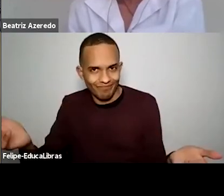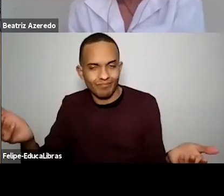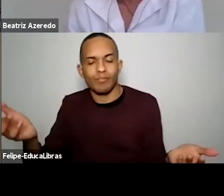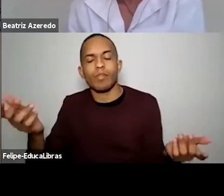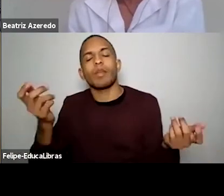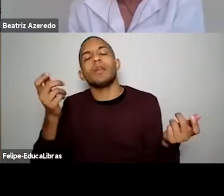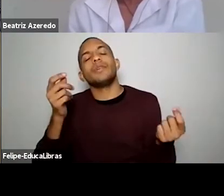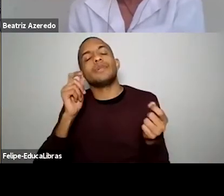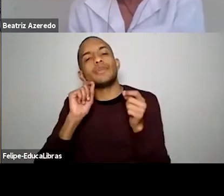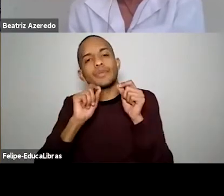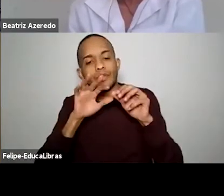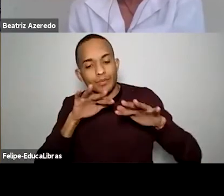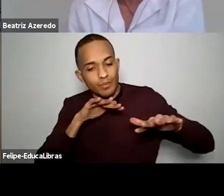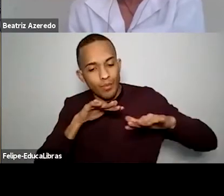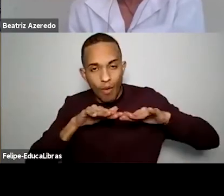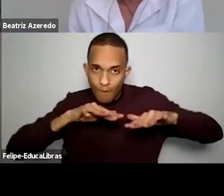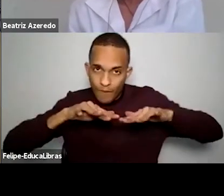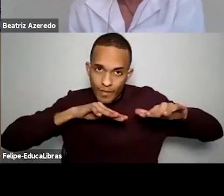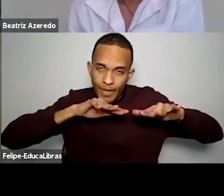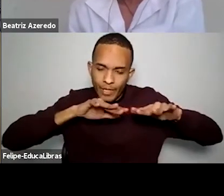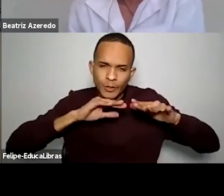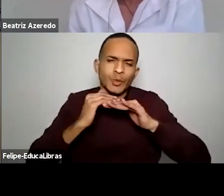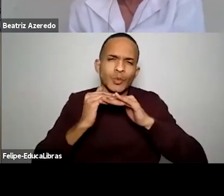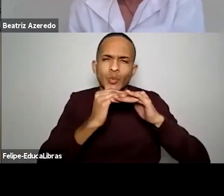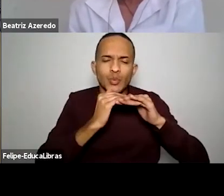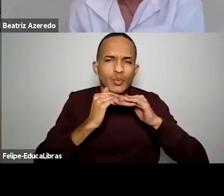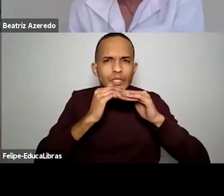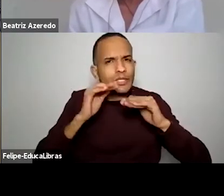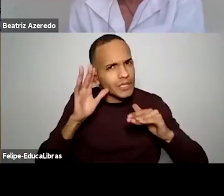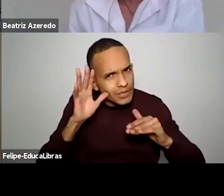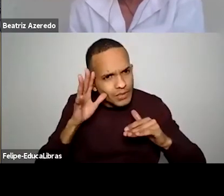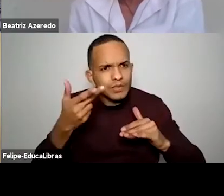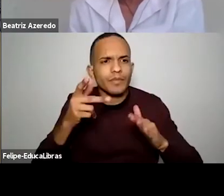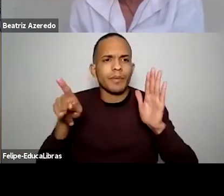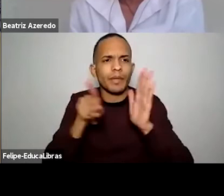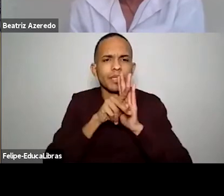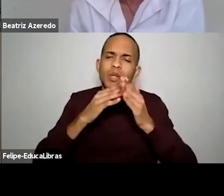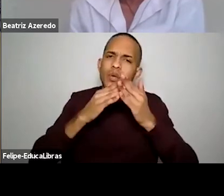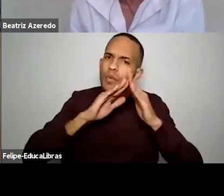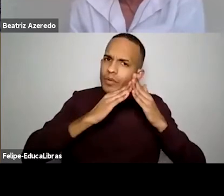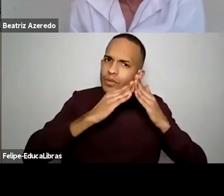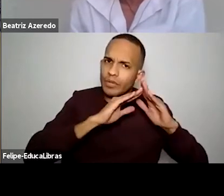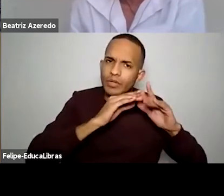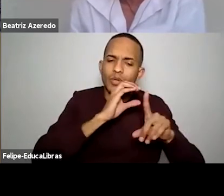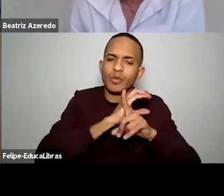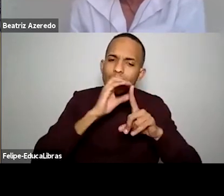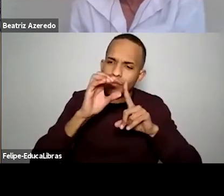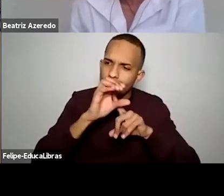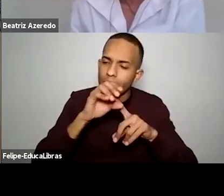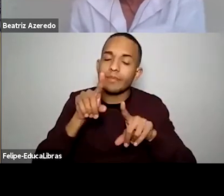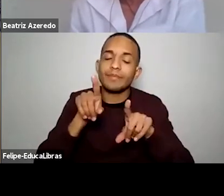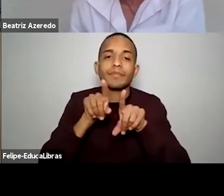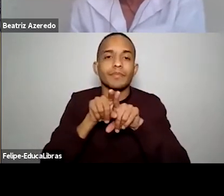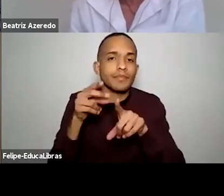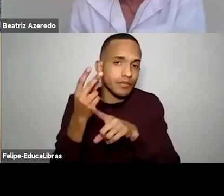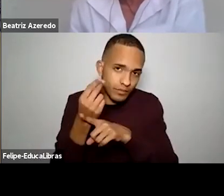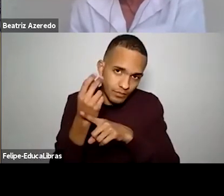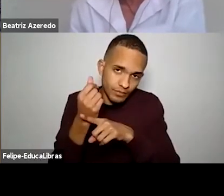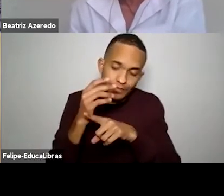E fazer um movimento que seja mais uniforme, soluções que vêm da comunidade, dinheiro que vem dos